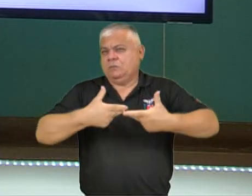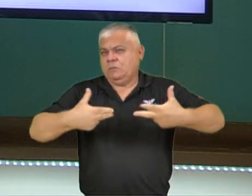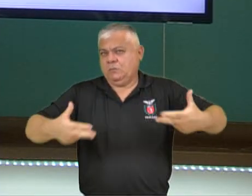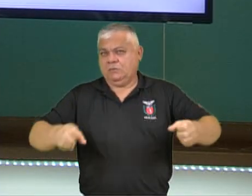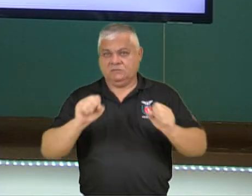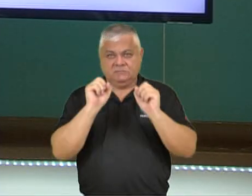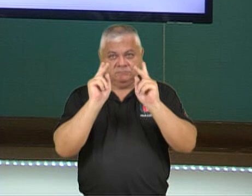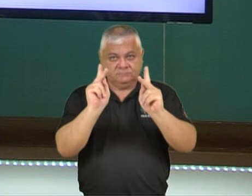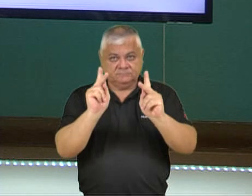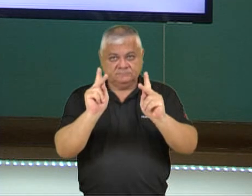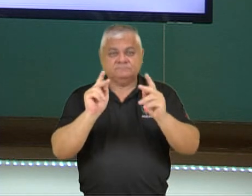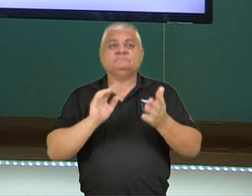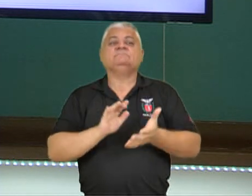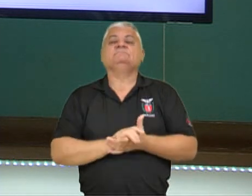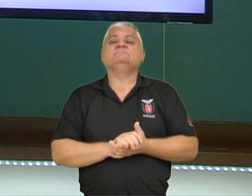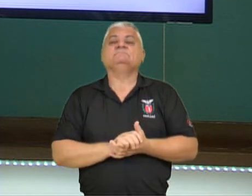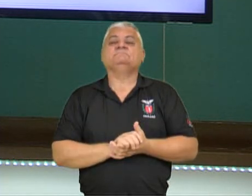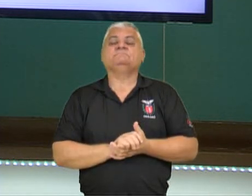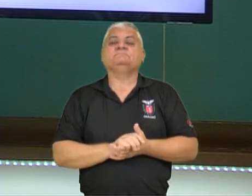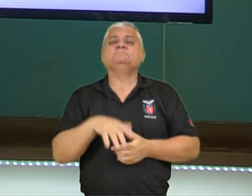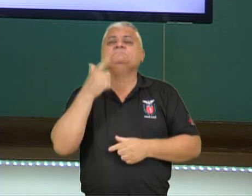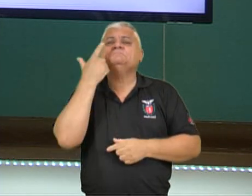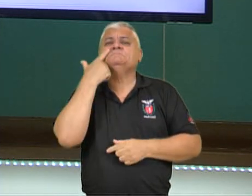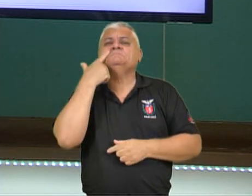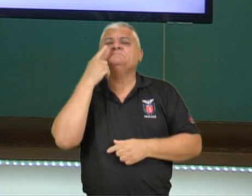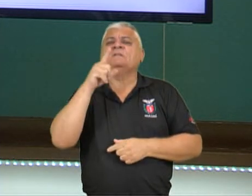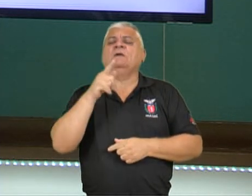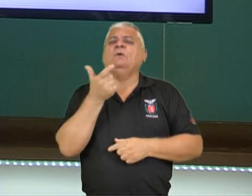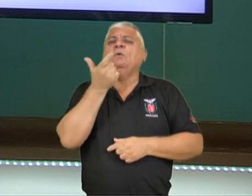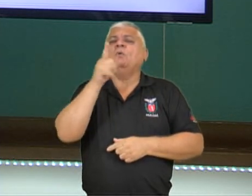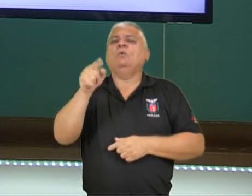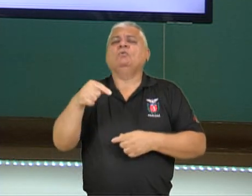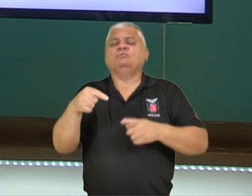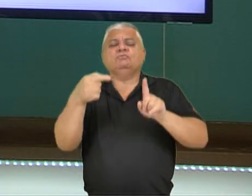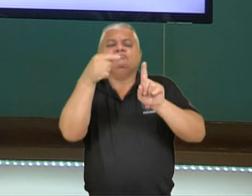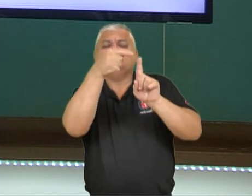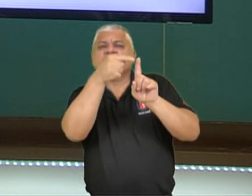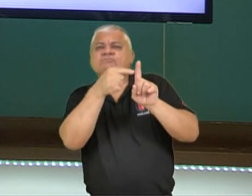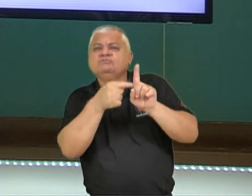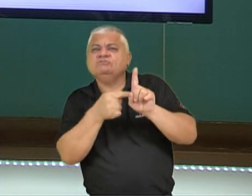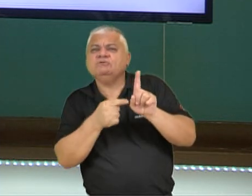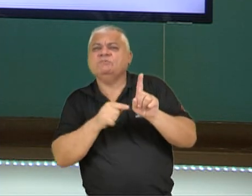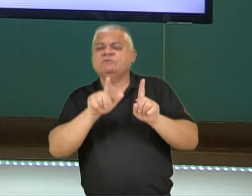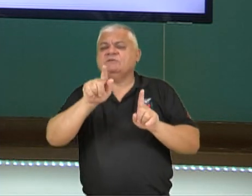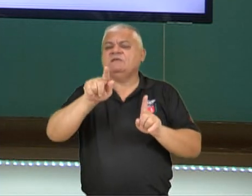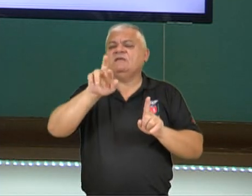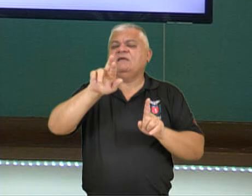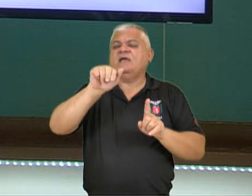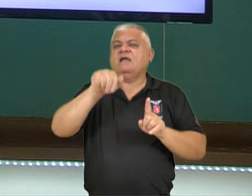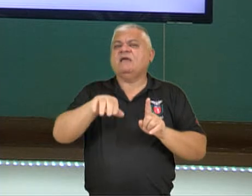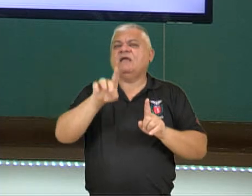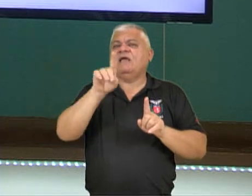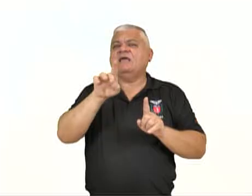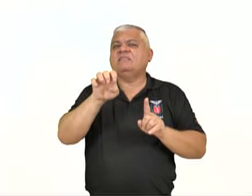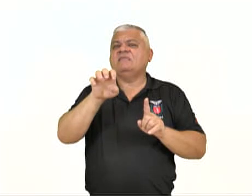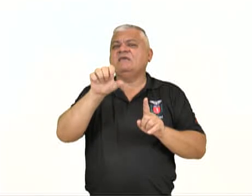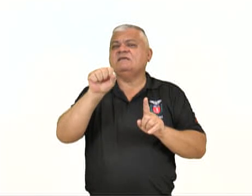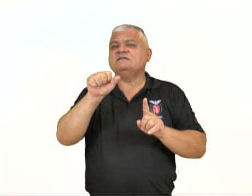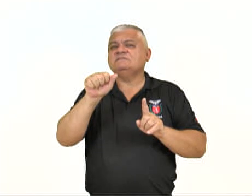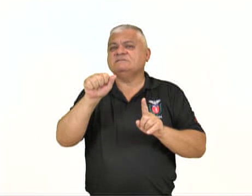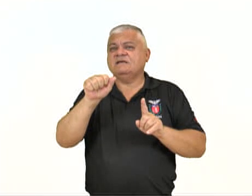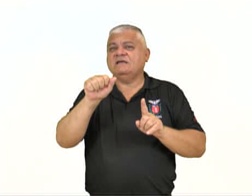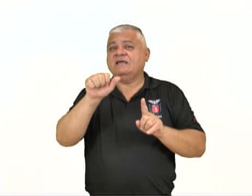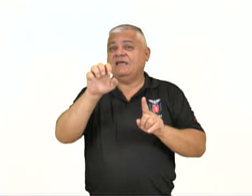queridos? Vamos falar sobre os tipos de grandezas que nós temos aí. Nós temos as chamadas grandezas escalares,